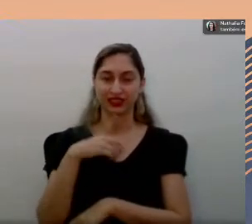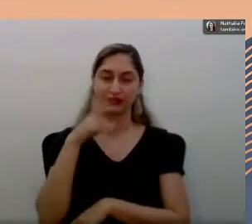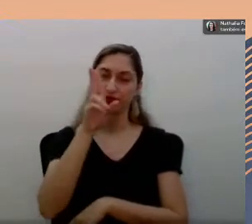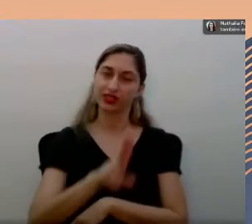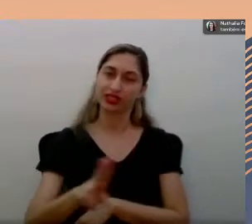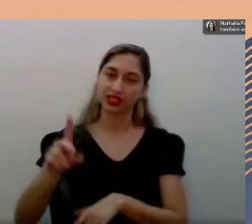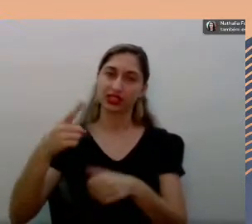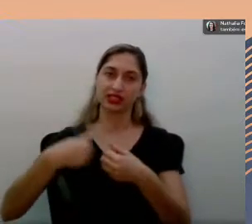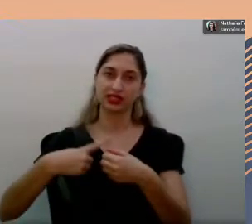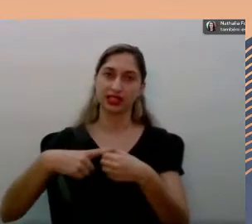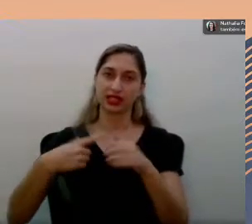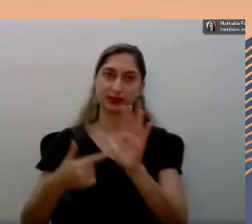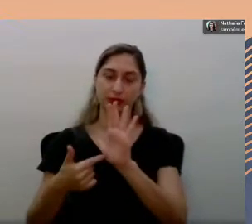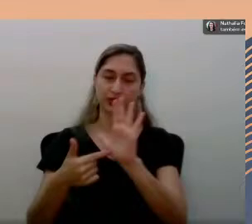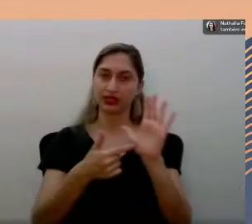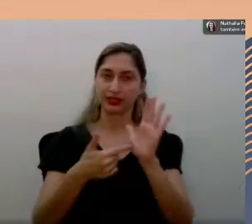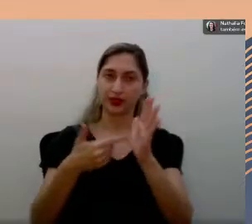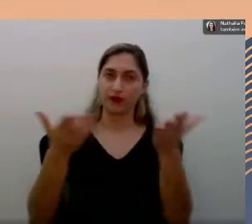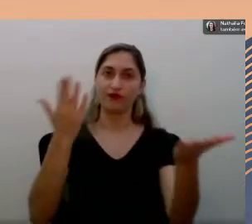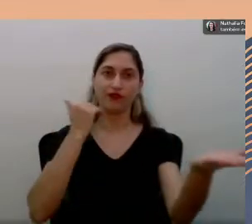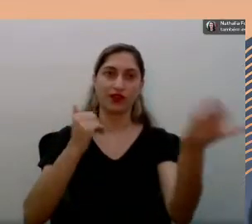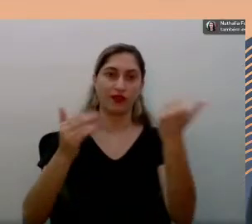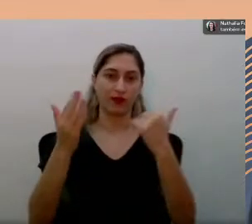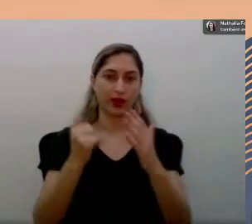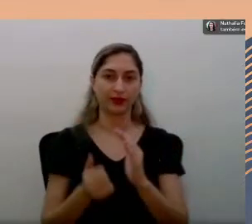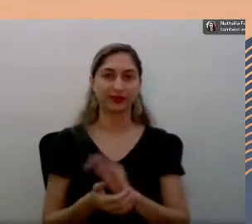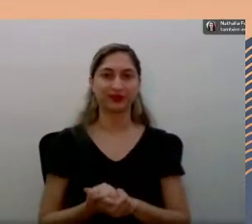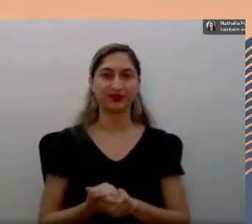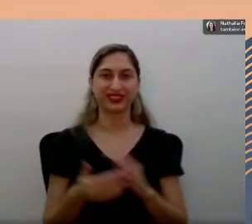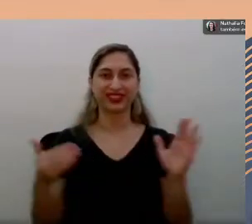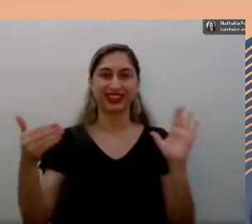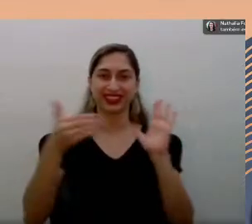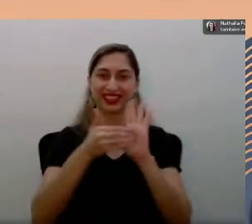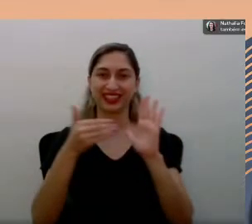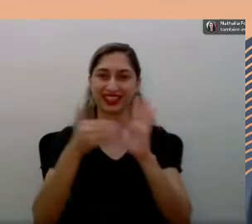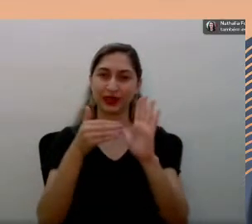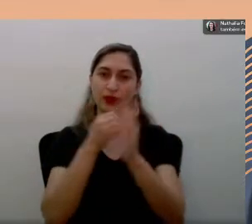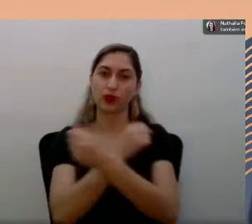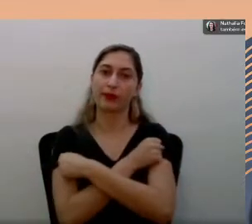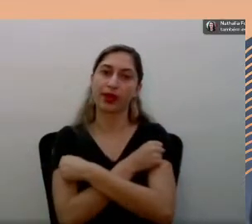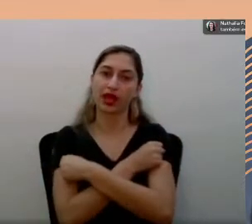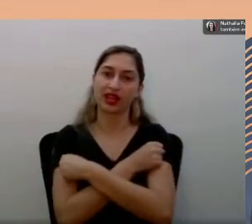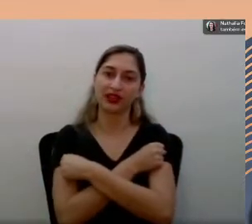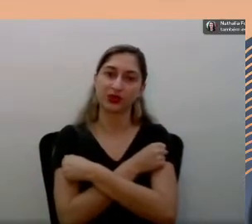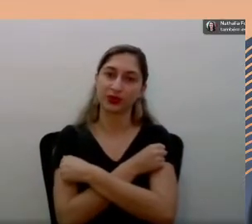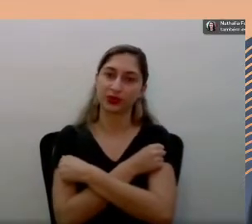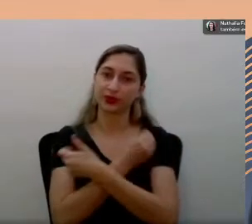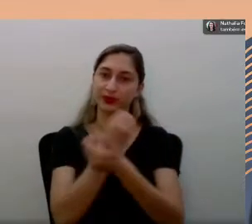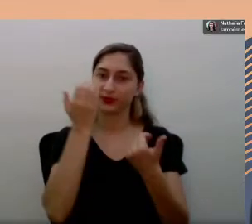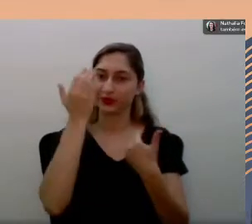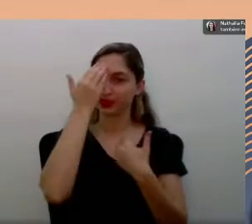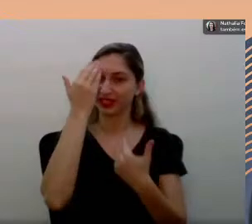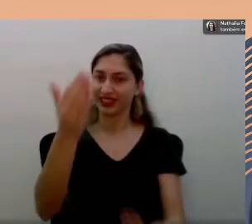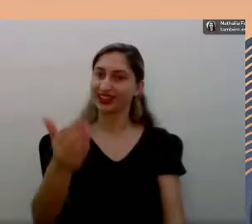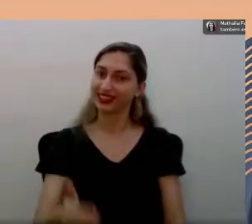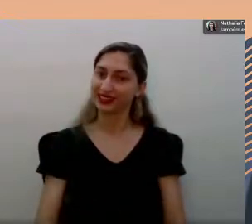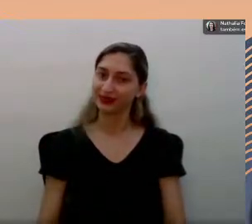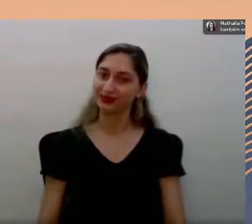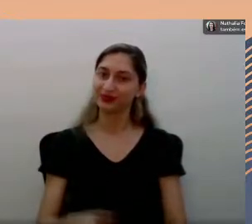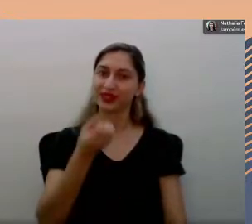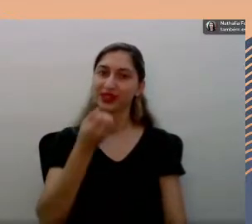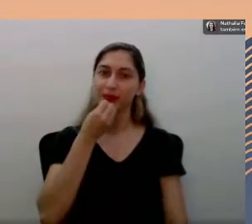beleza é isso aí até mais Um abraço para todo mundo e boa noite para vocês